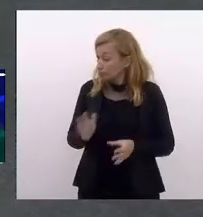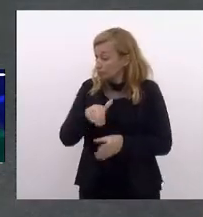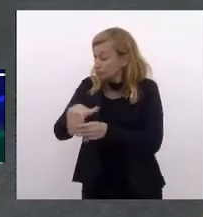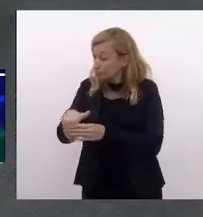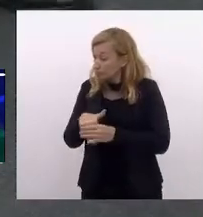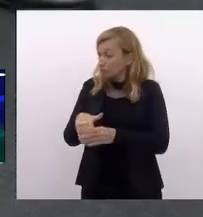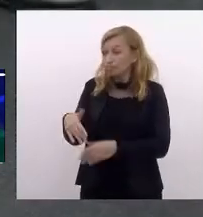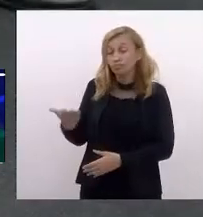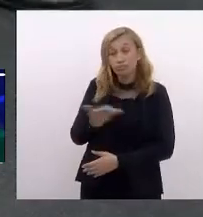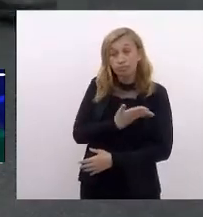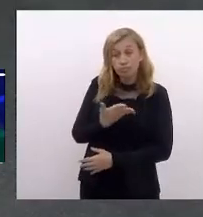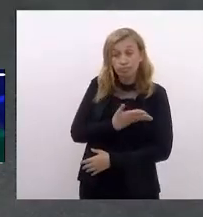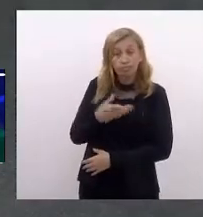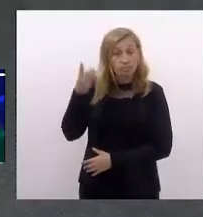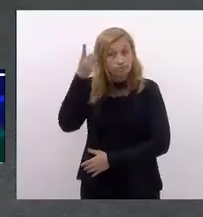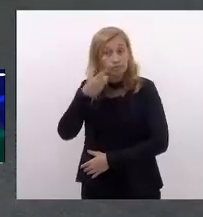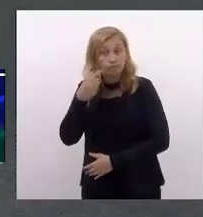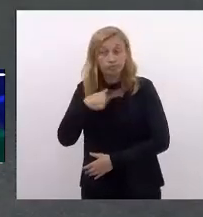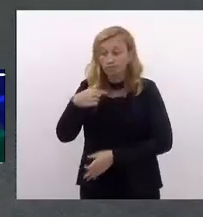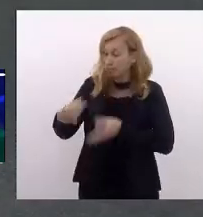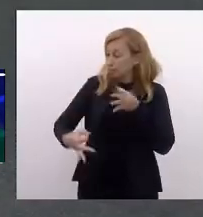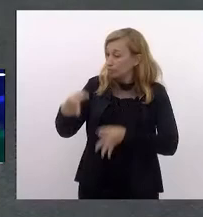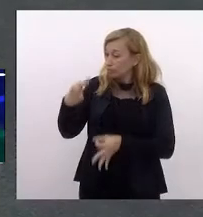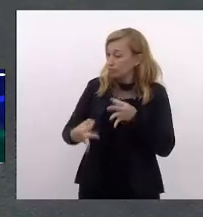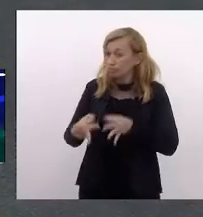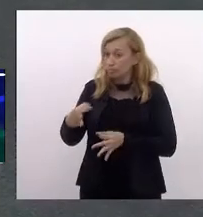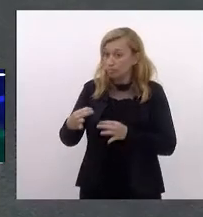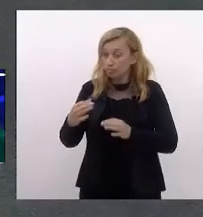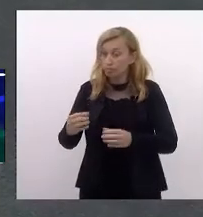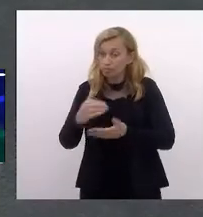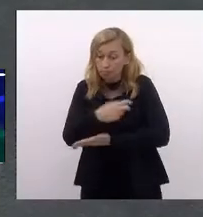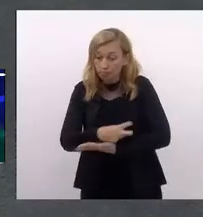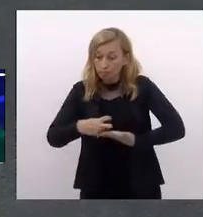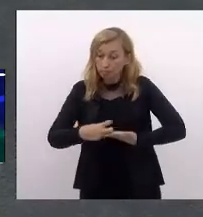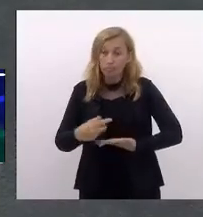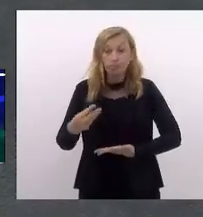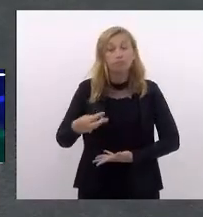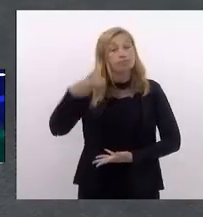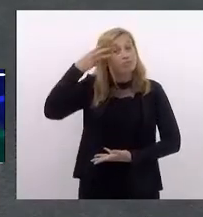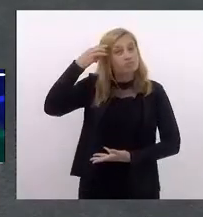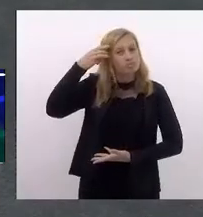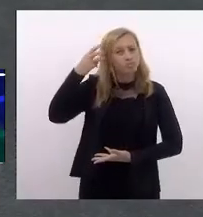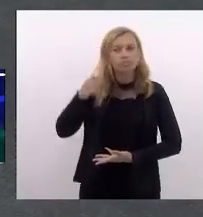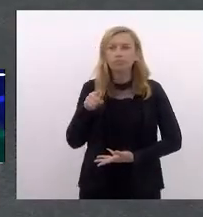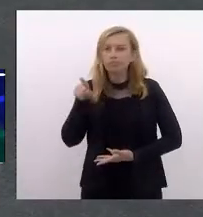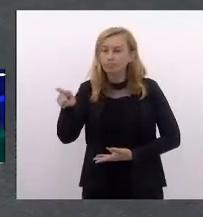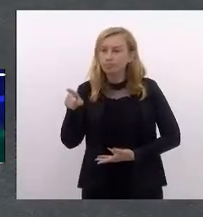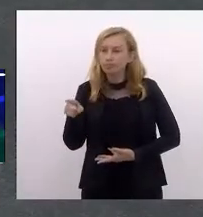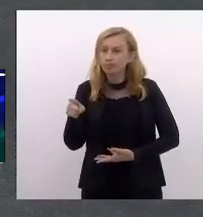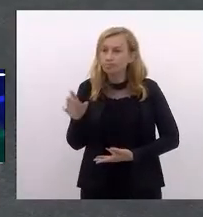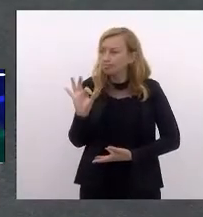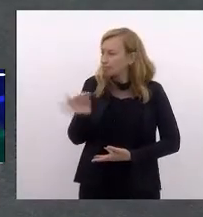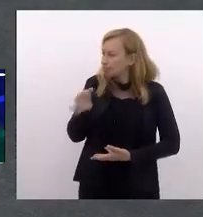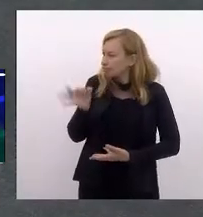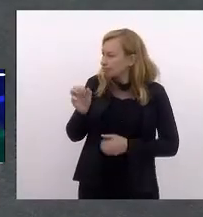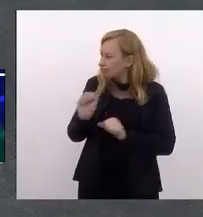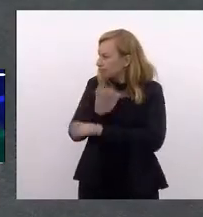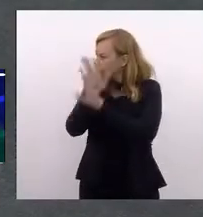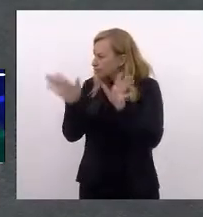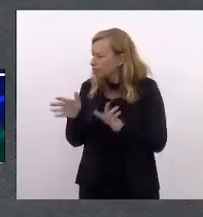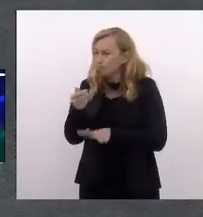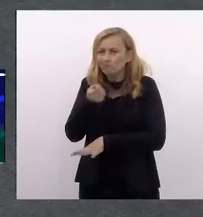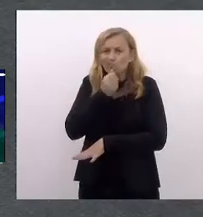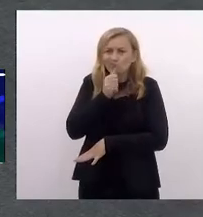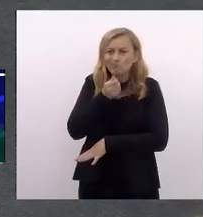deputados dos meus pares fui Juíza do tribunal de impeachment do governador Viseu e lá ficou muito nítido